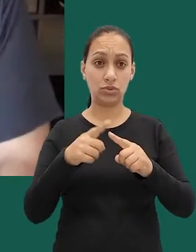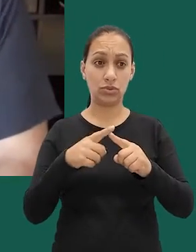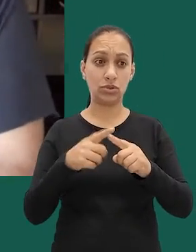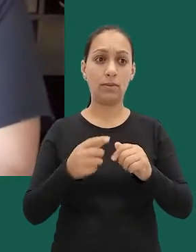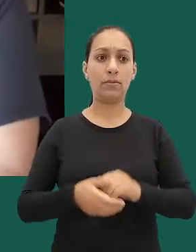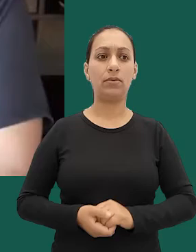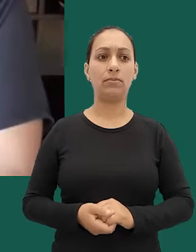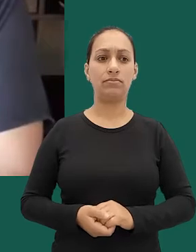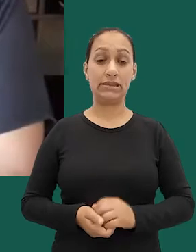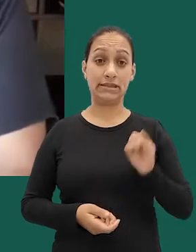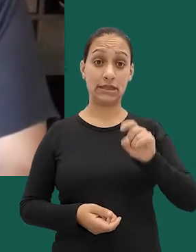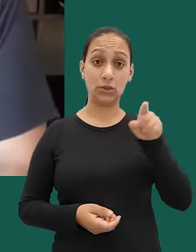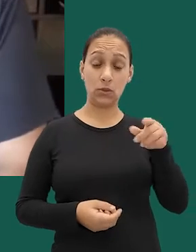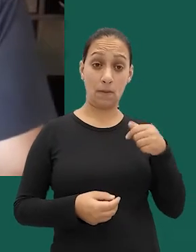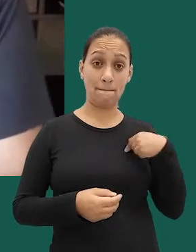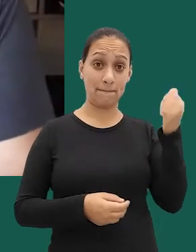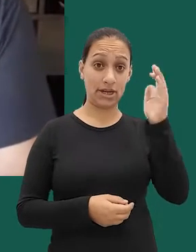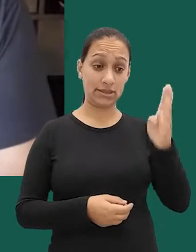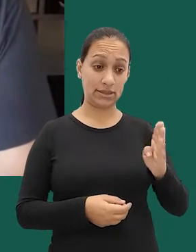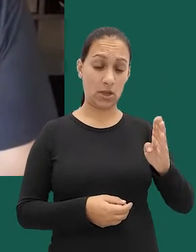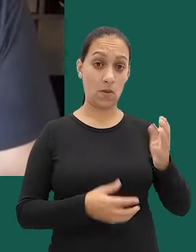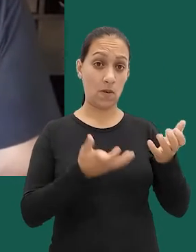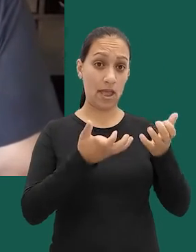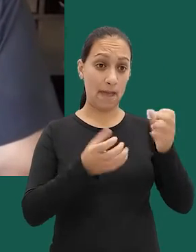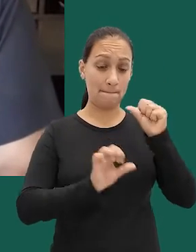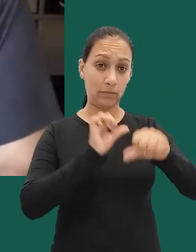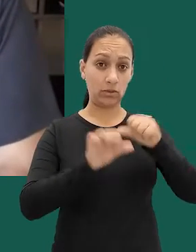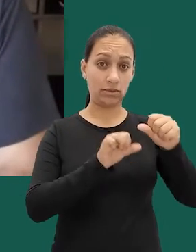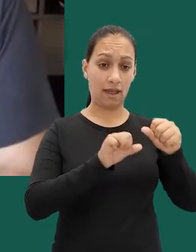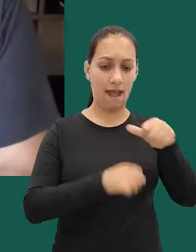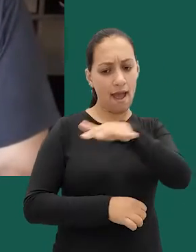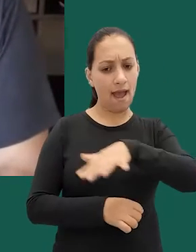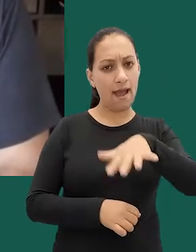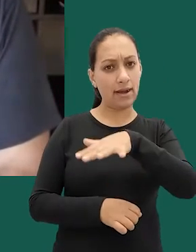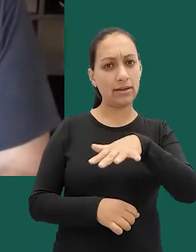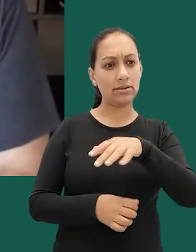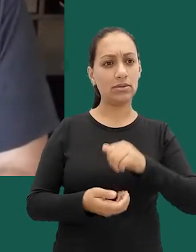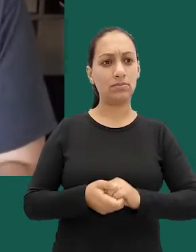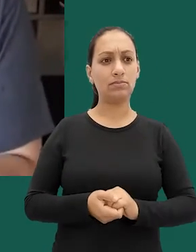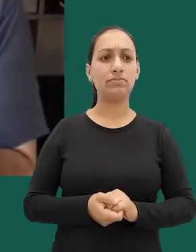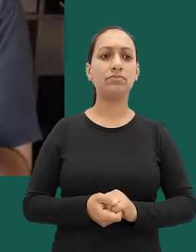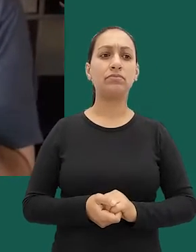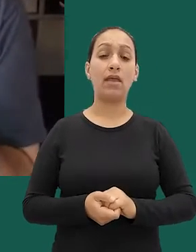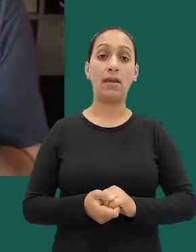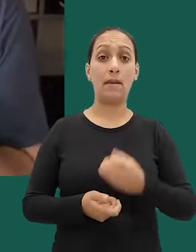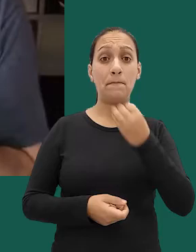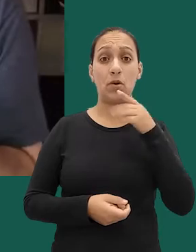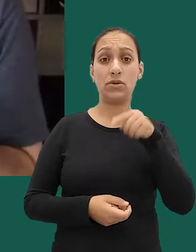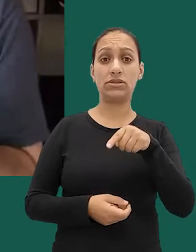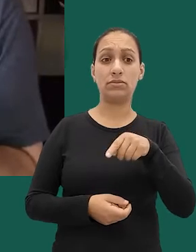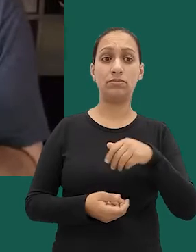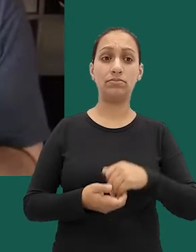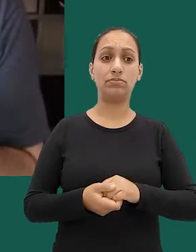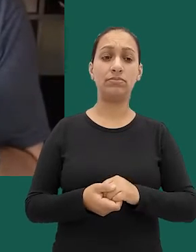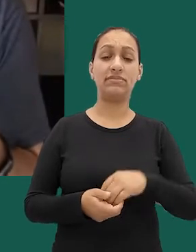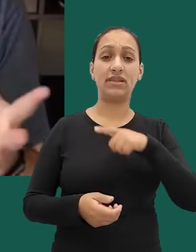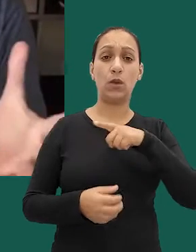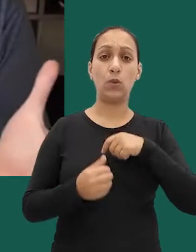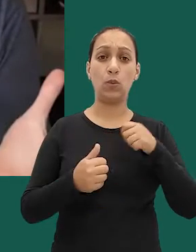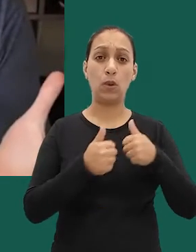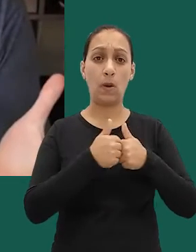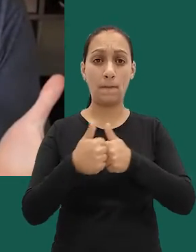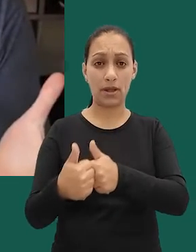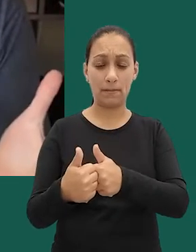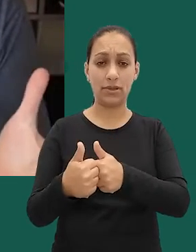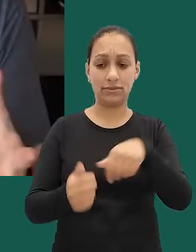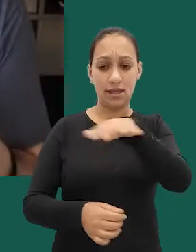souberem. Se você está no Brasil e você quer mudar de área, bootcamp é uma boa, que você vai ter todo um acompanhamento para